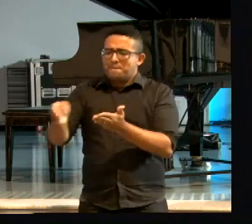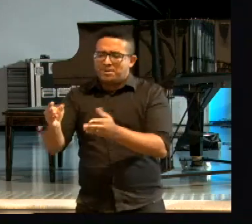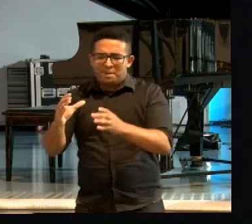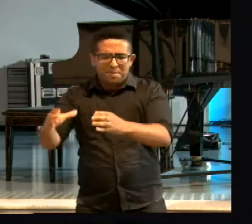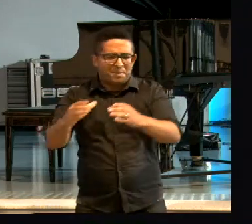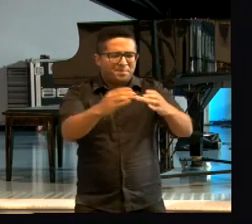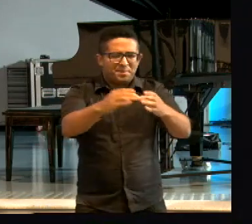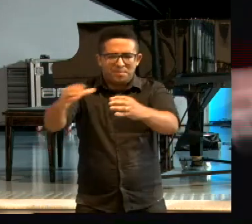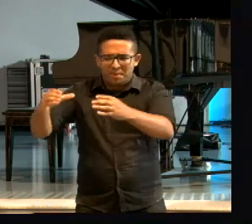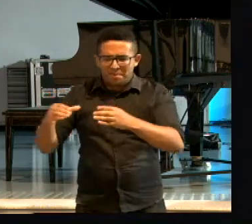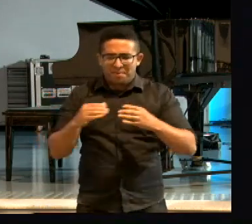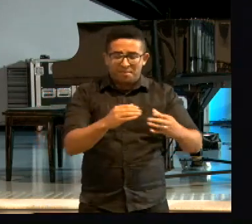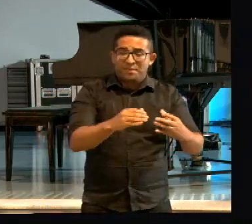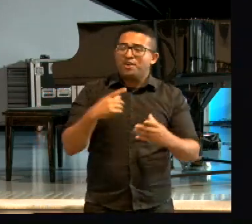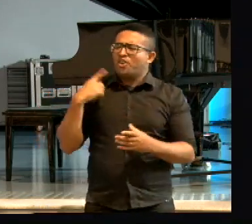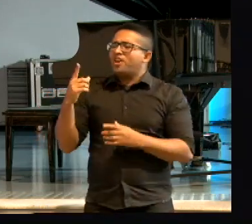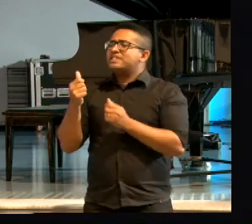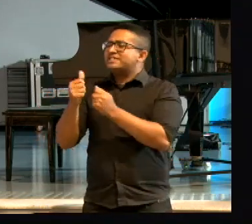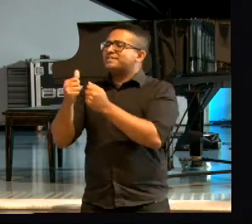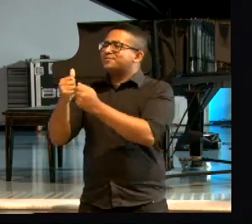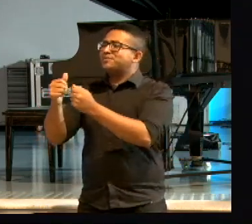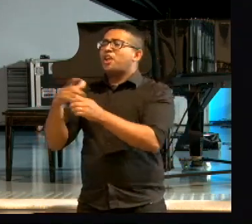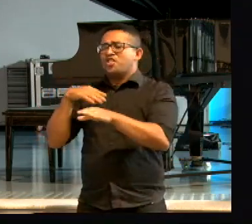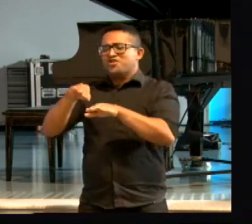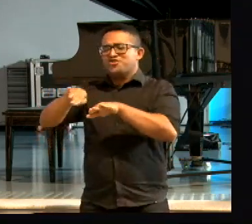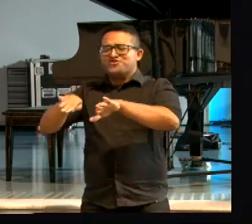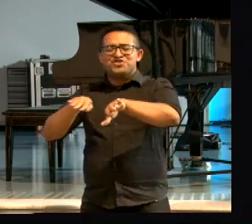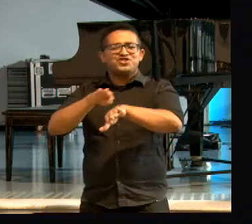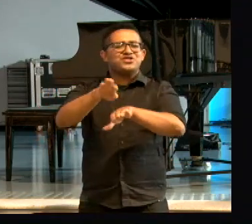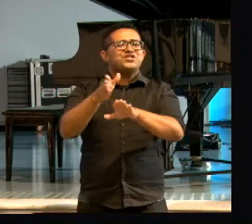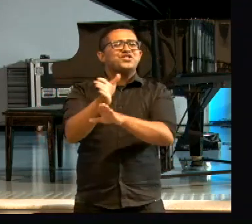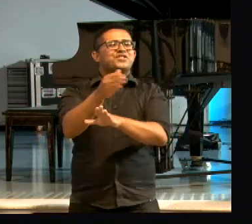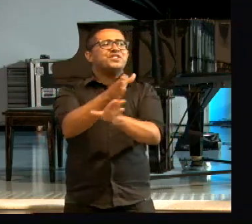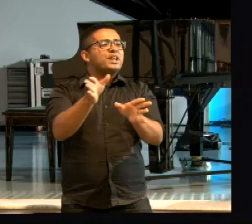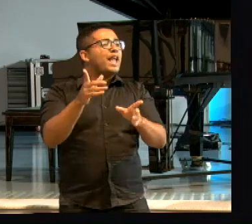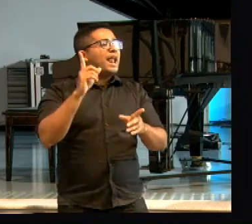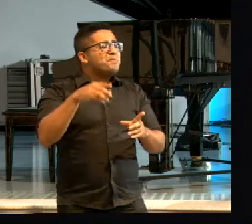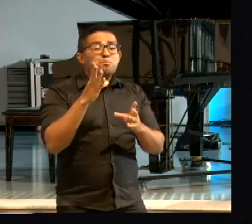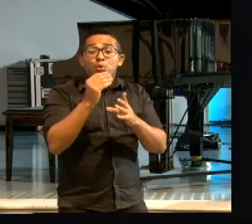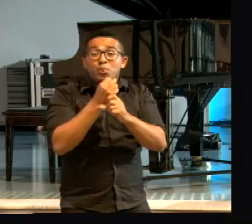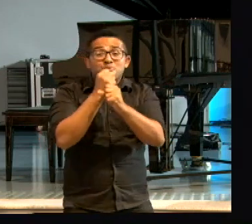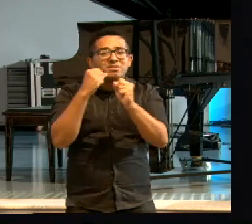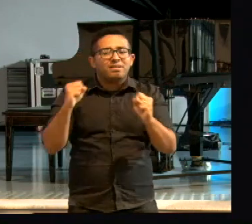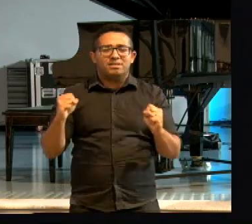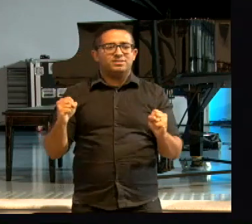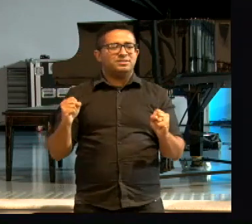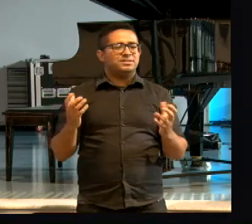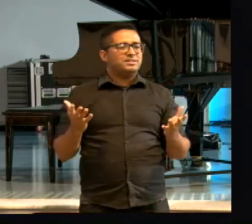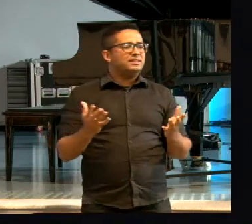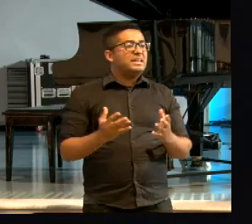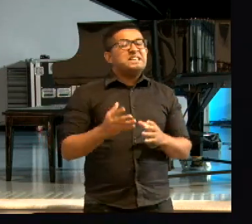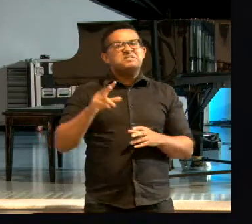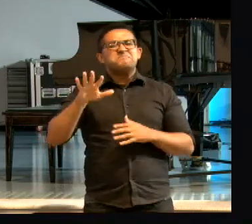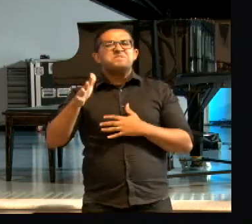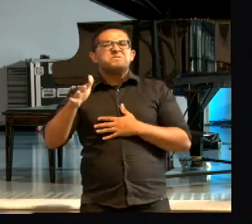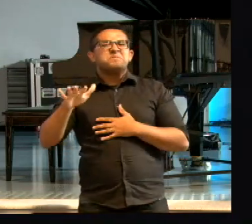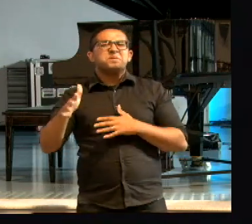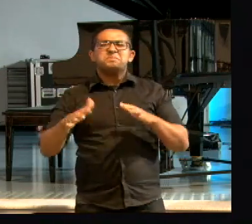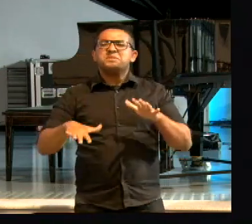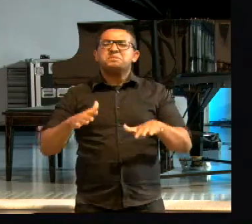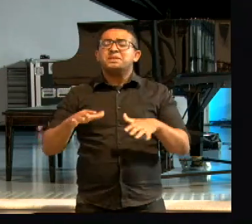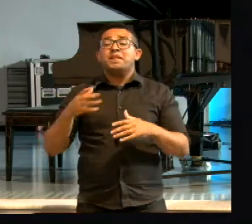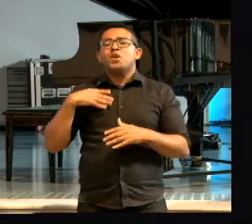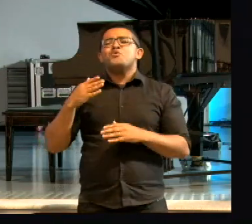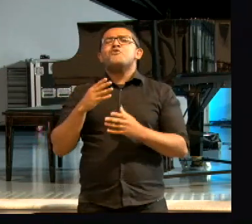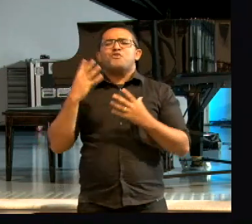Nós estamos o tempo todo segmentando e dividindo uma coisa que é muito maior. De vez em quando, nas minhas